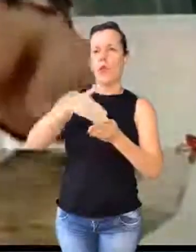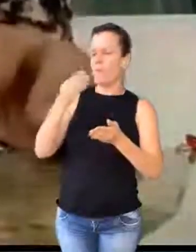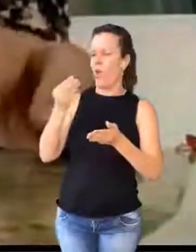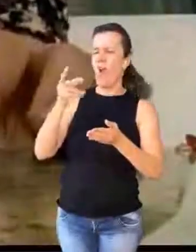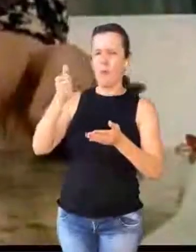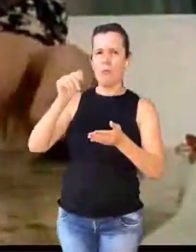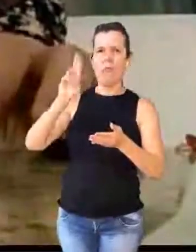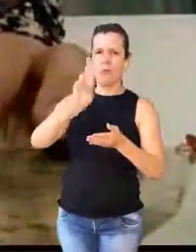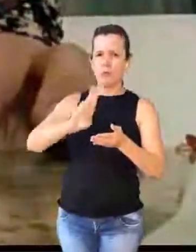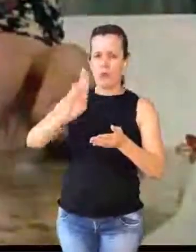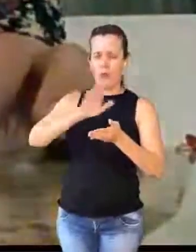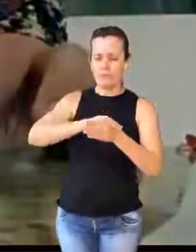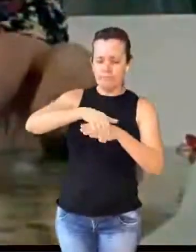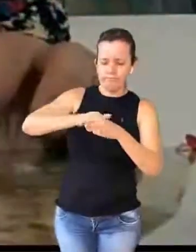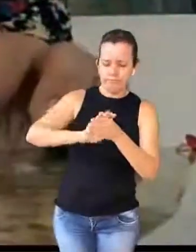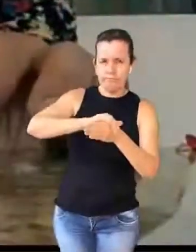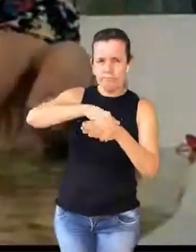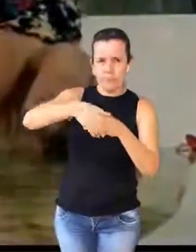Aí você põe cola,